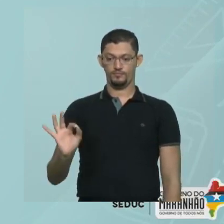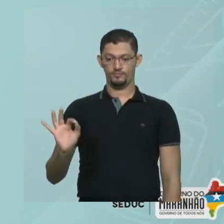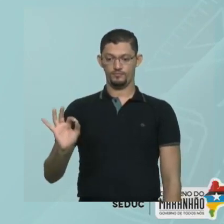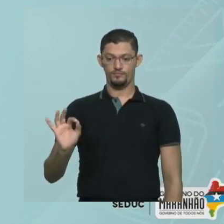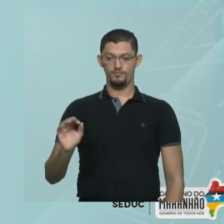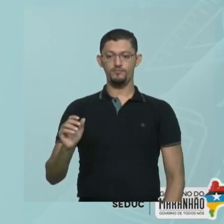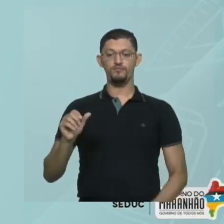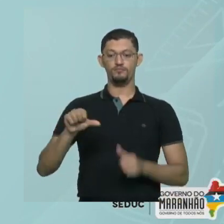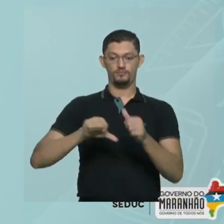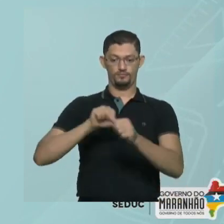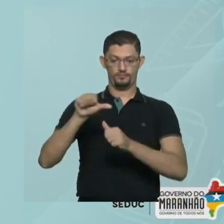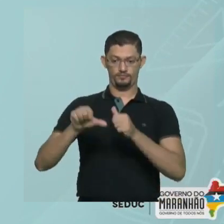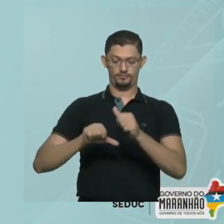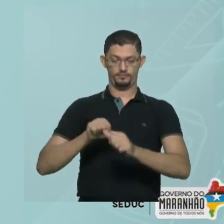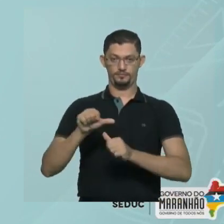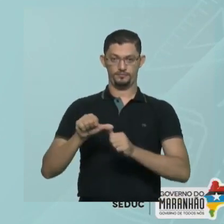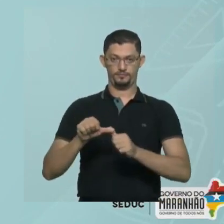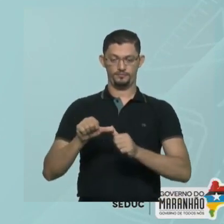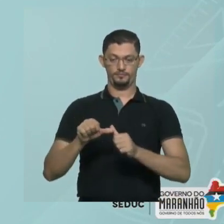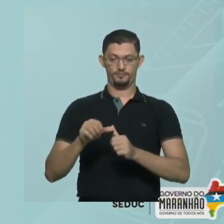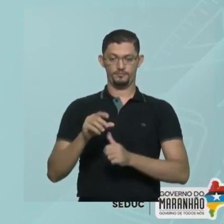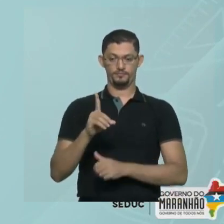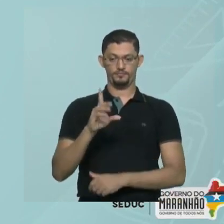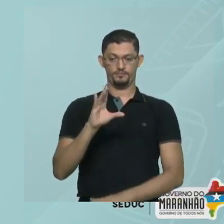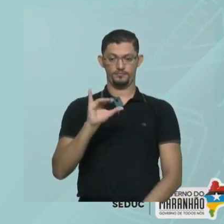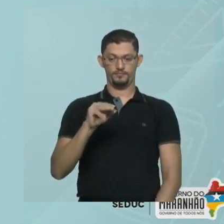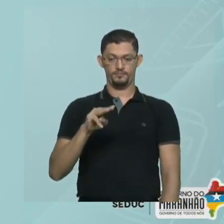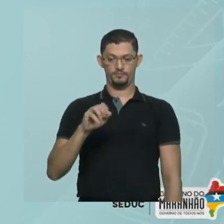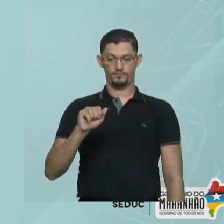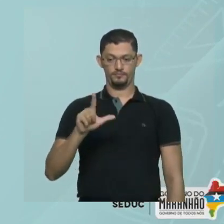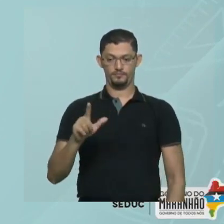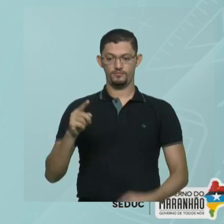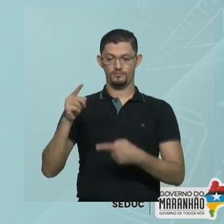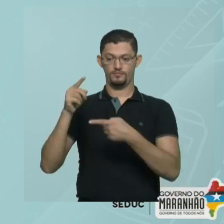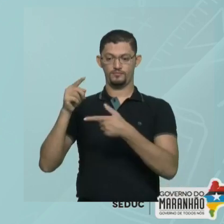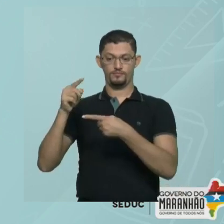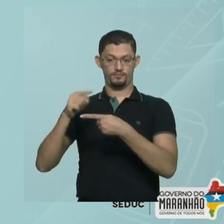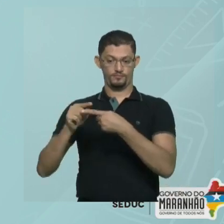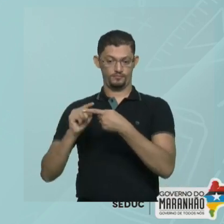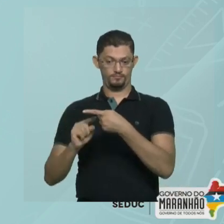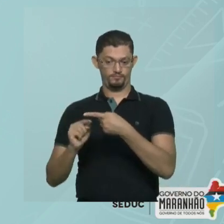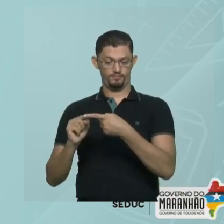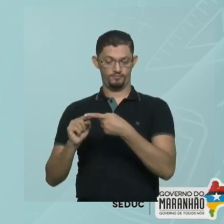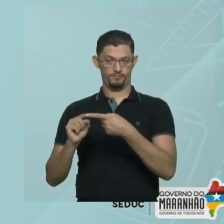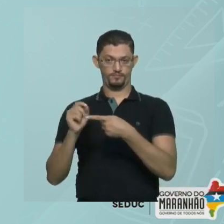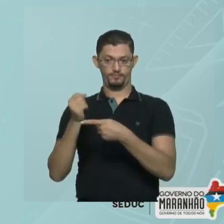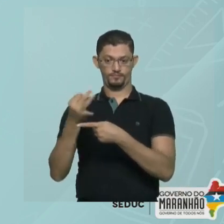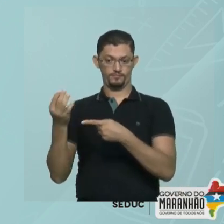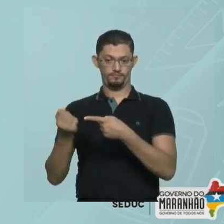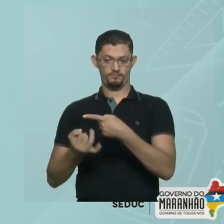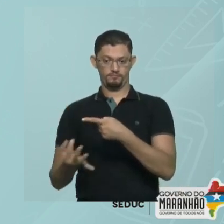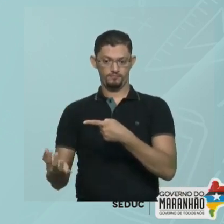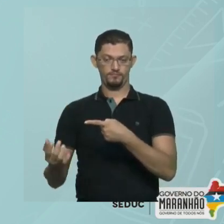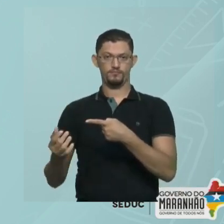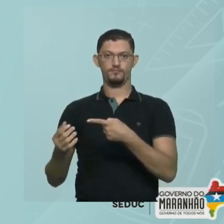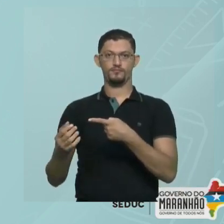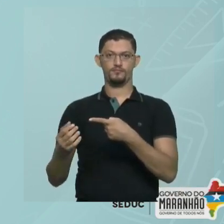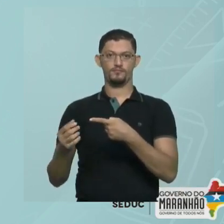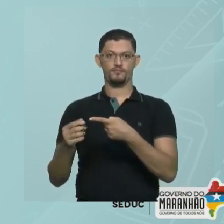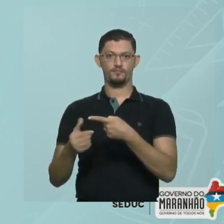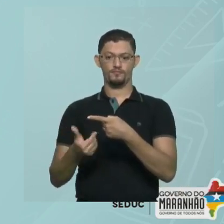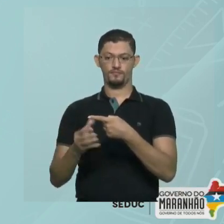quando eu transformo de decimal para fração, e eu tenho o denominador 100, eu transformo